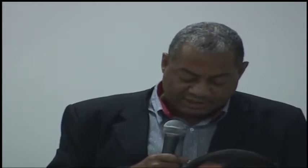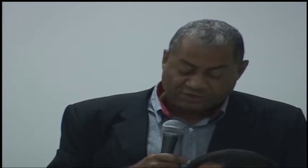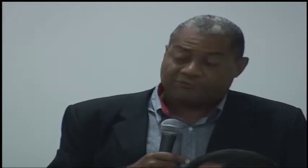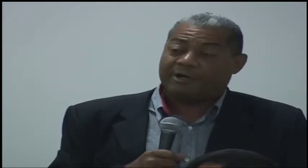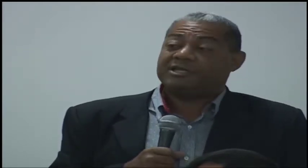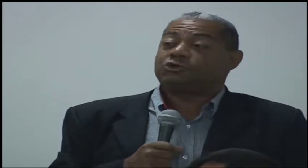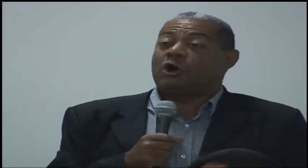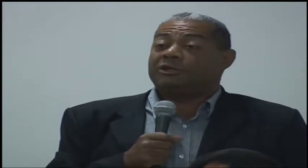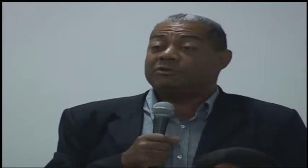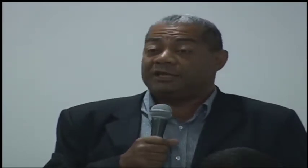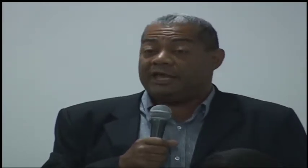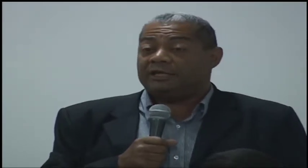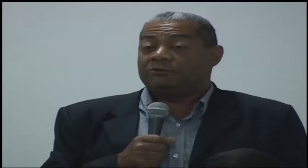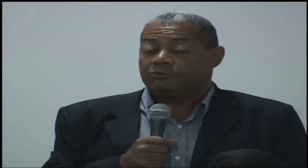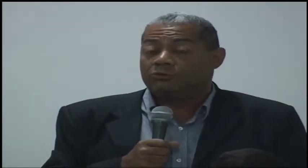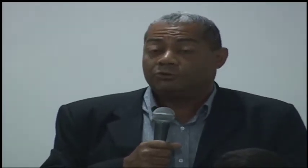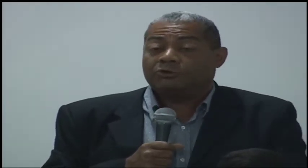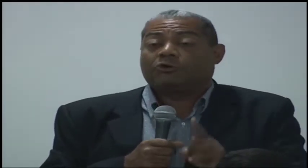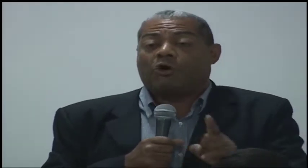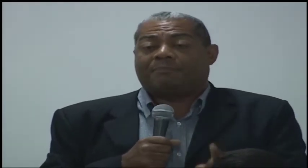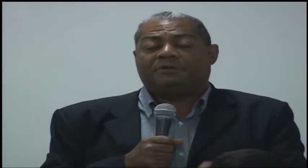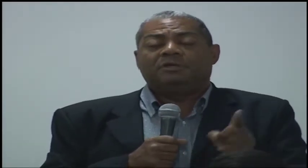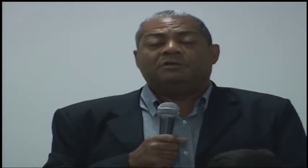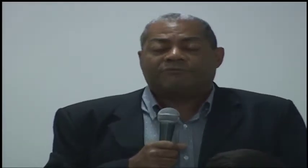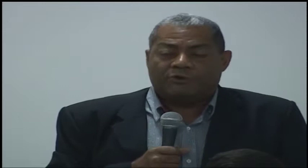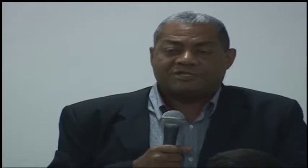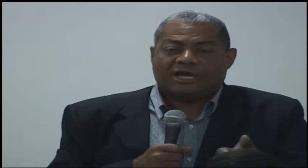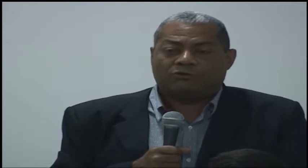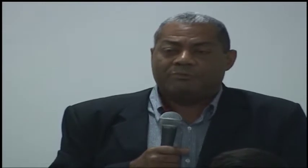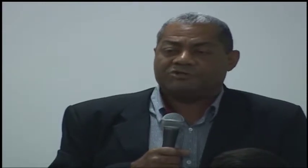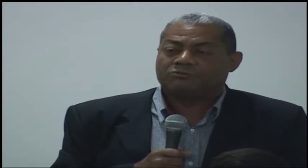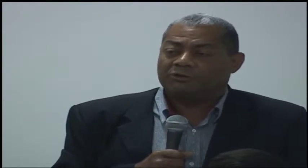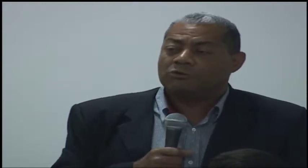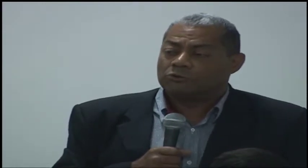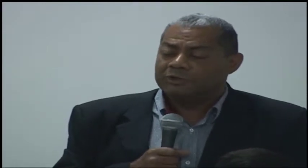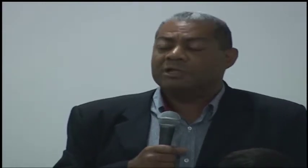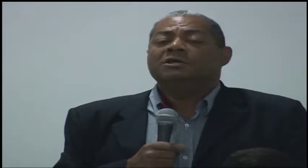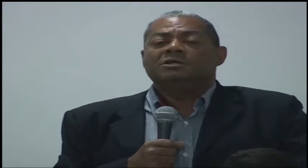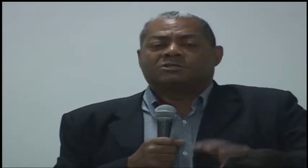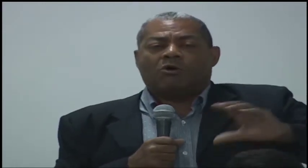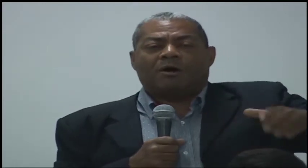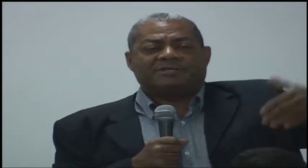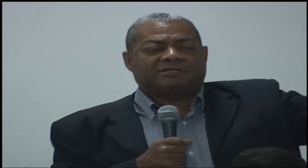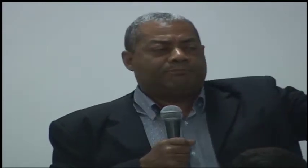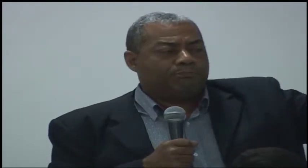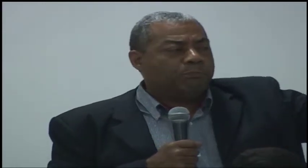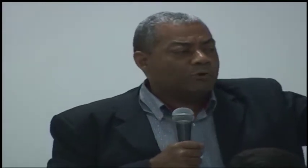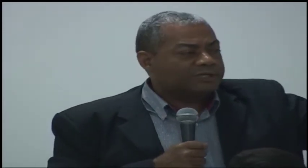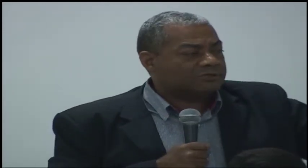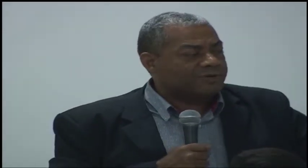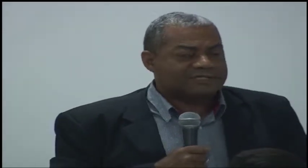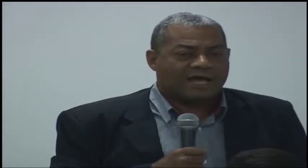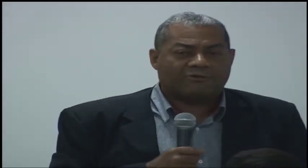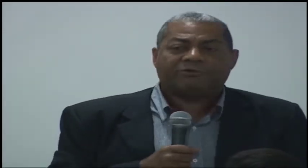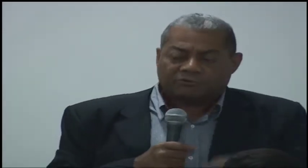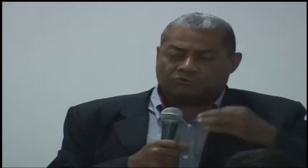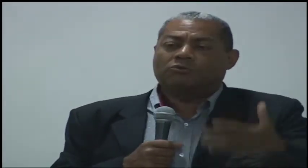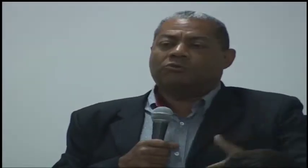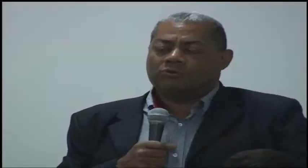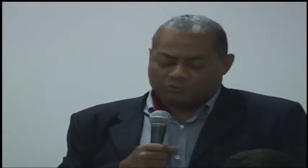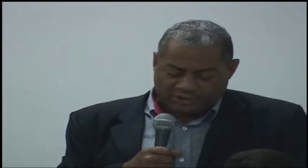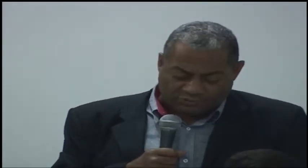está sendo reformada. A escola do entregue, do Inocop, foi já no começo do ano concluída. São obras que muitas começaram